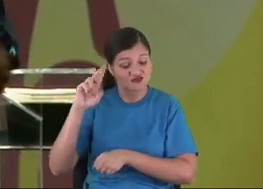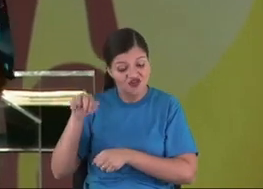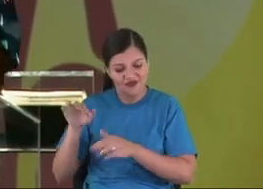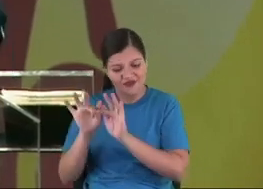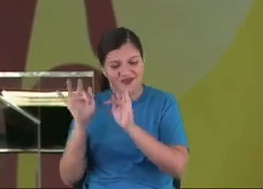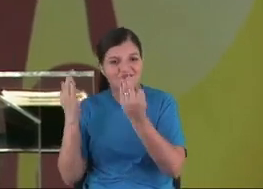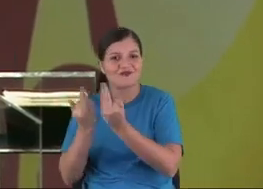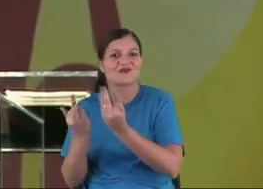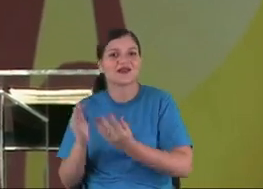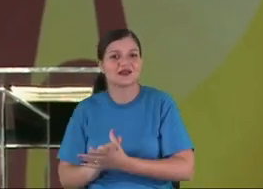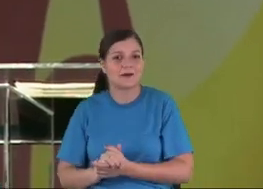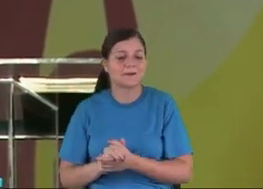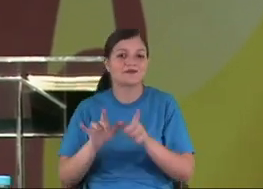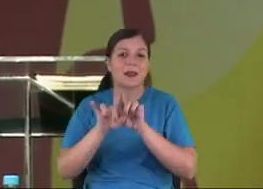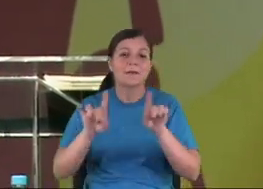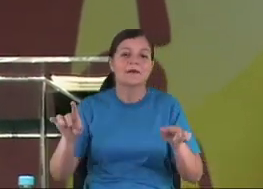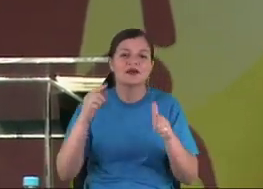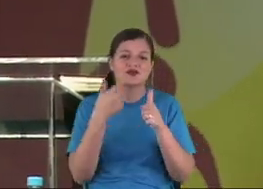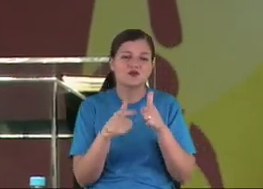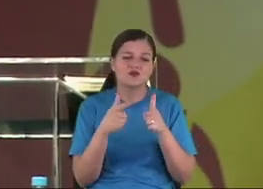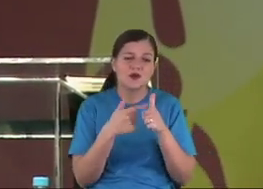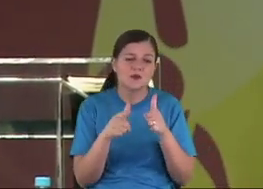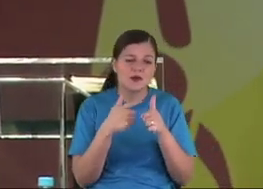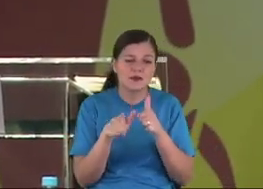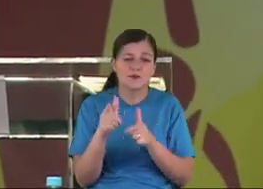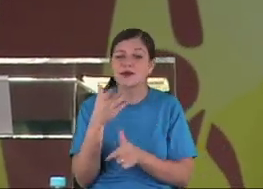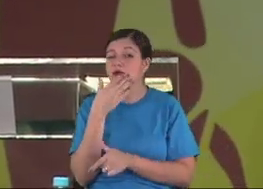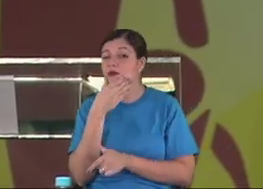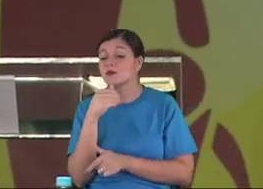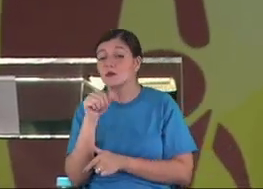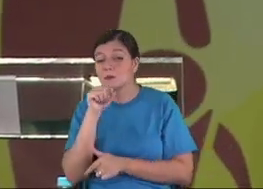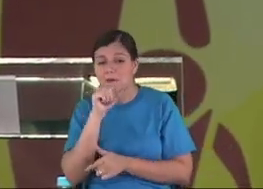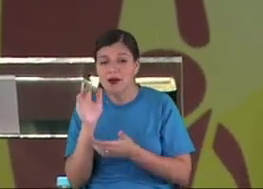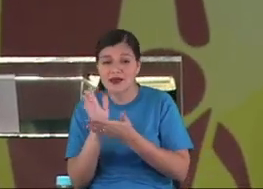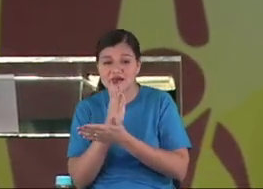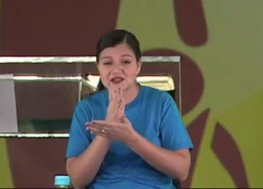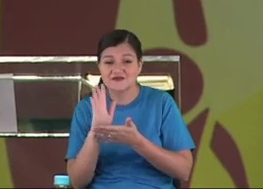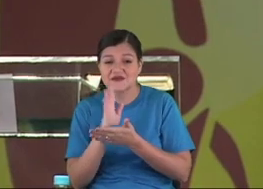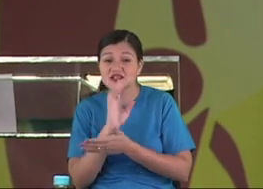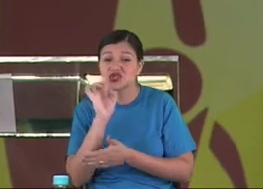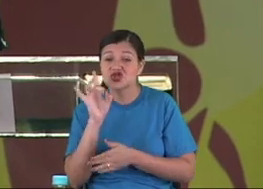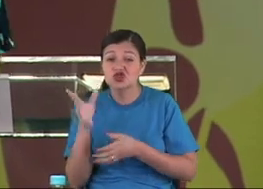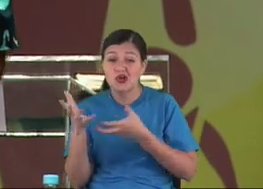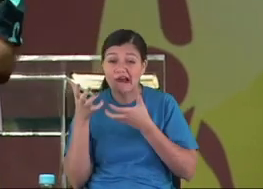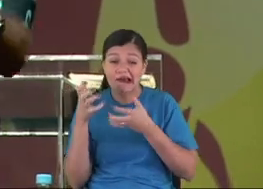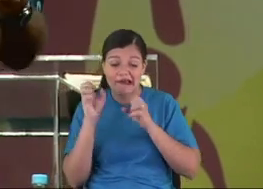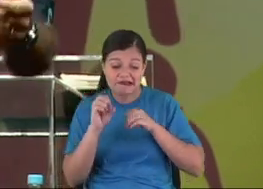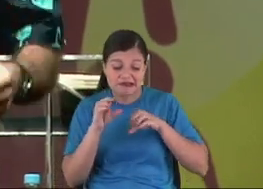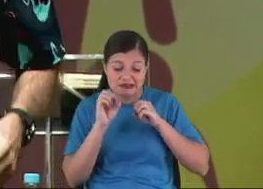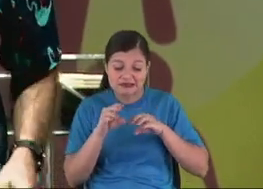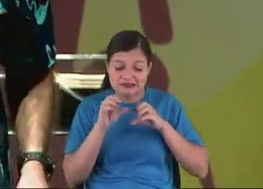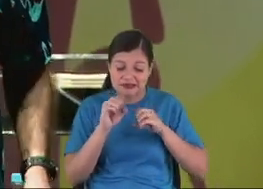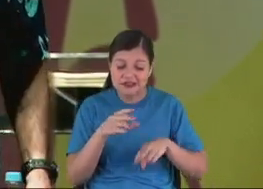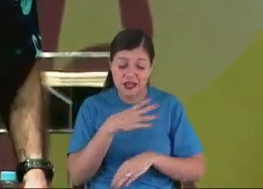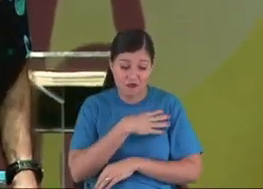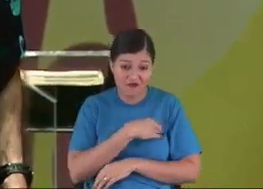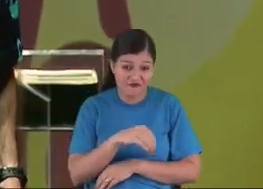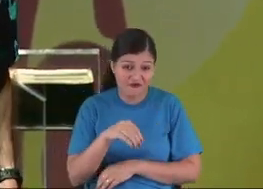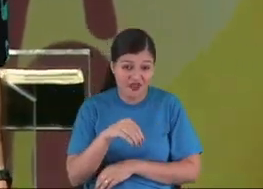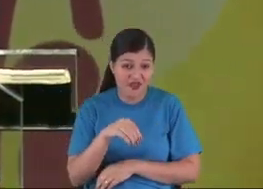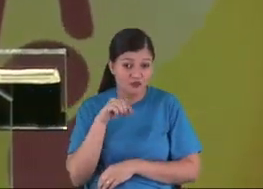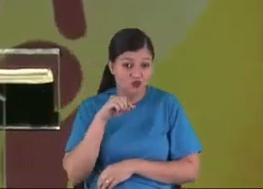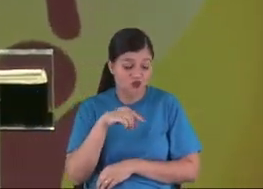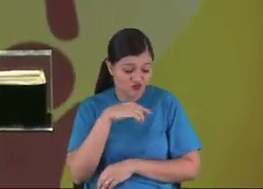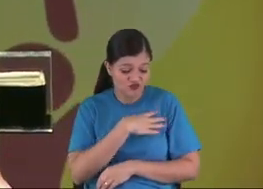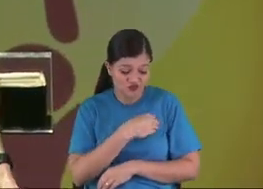o problema é que muitas vezes o pai só vai começar a querer ensinar obediência para o filho quando ele tem 12 anos, que ele já está de